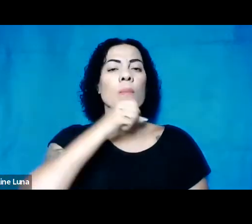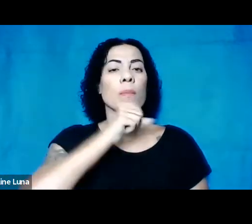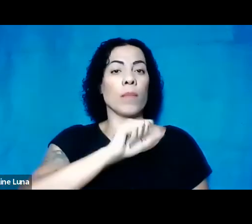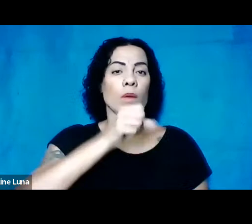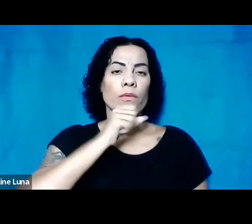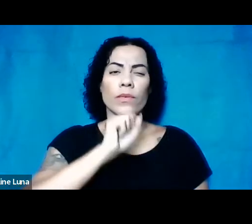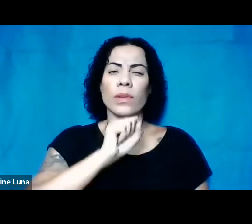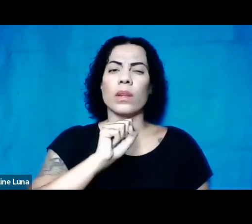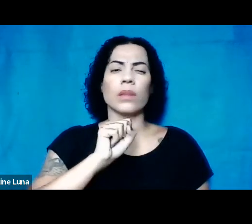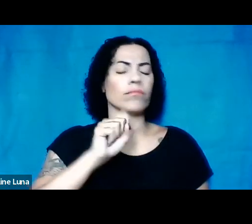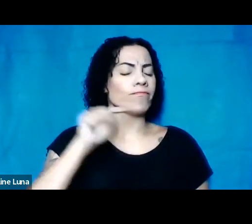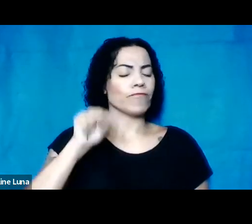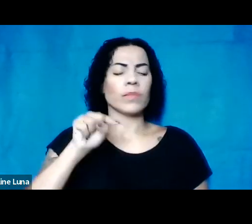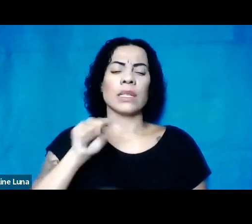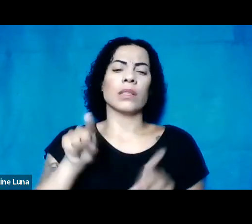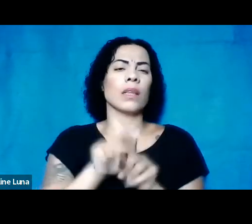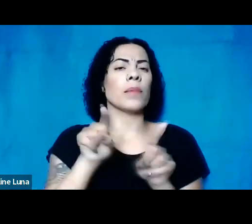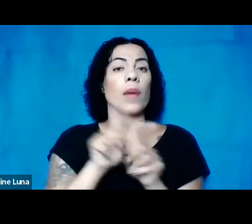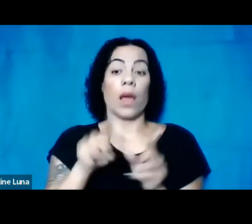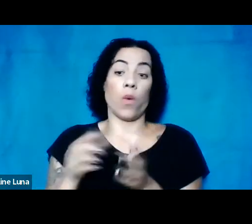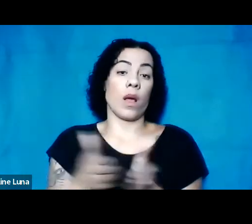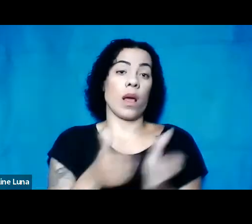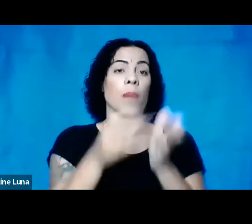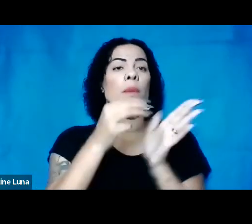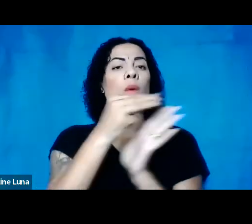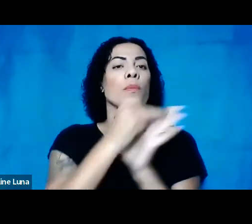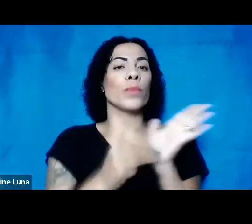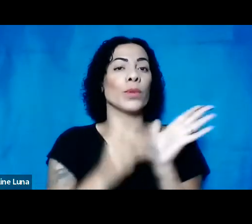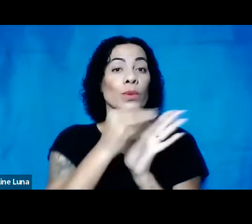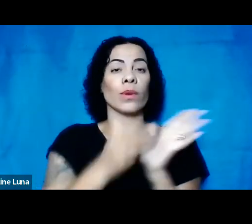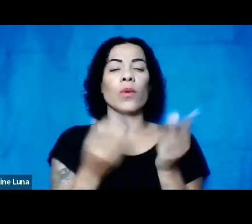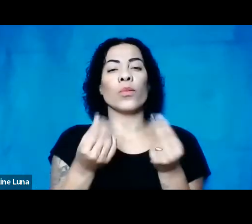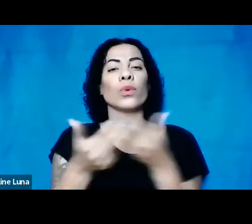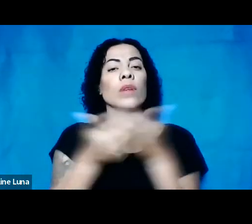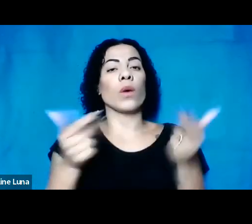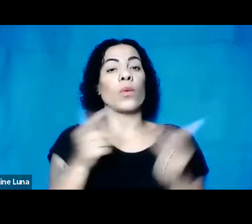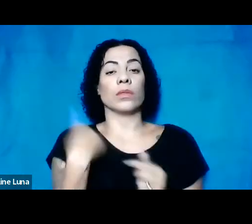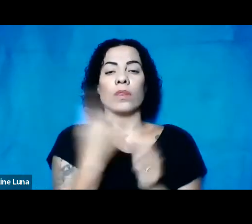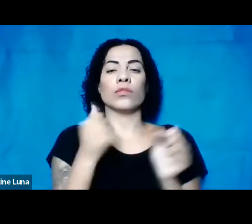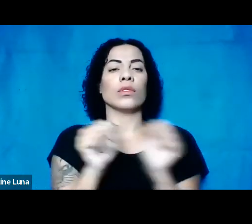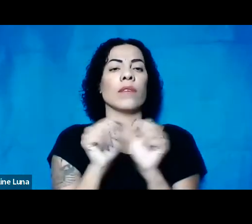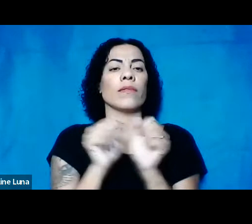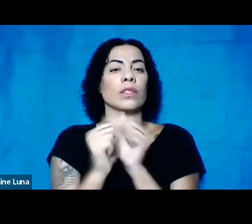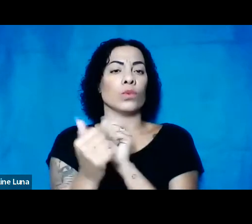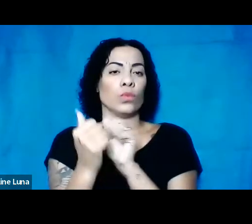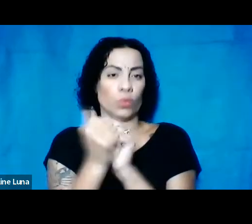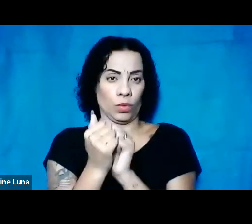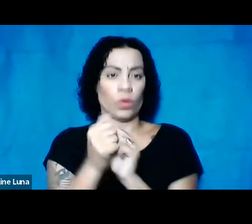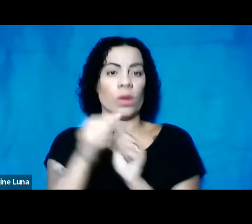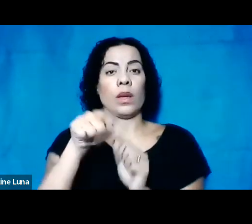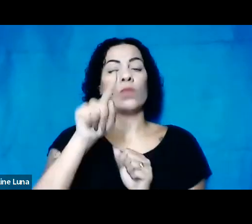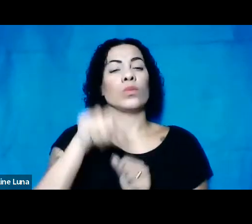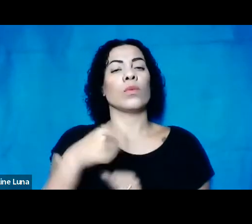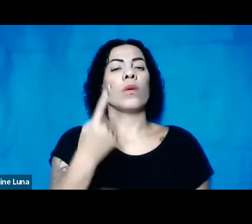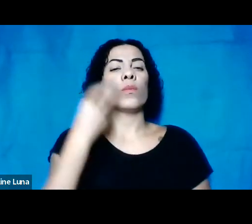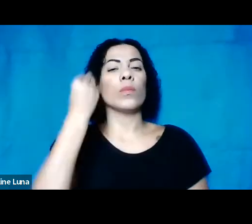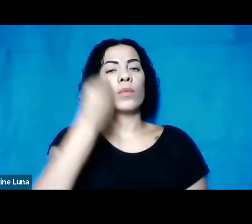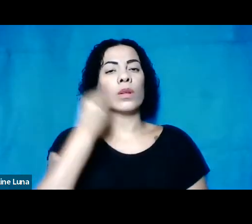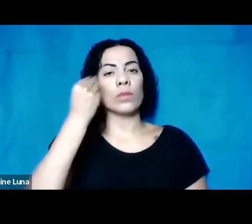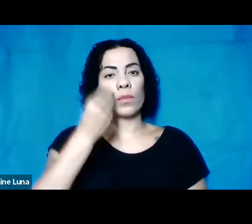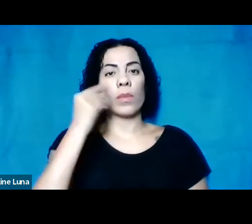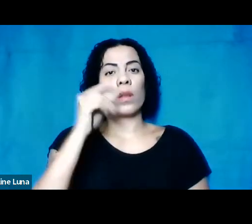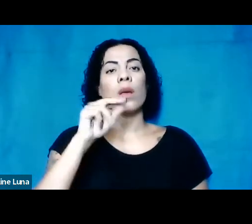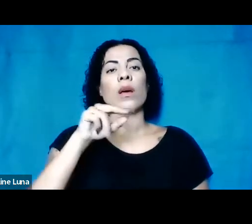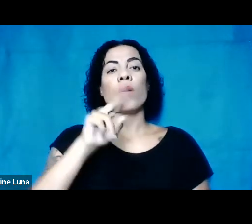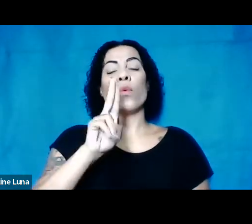que seria um caminho metodológico para muita coisa que a gente está fazendo junto, né, e isso é uma experiência que a Universciência